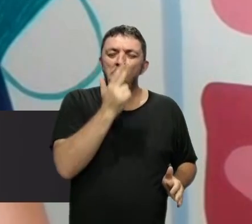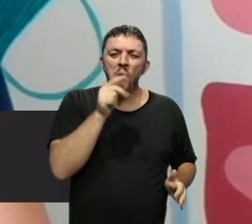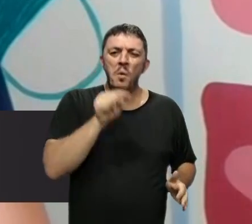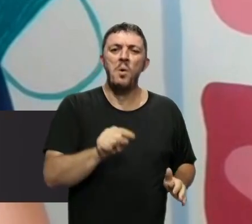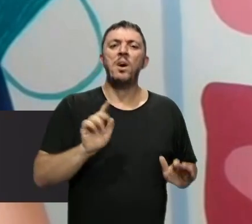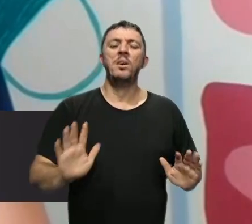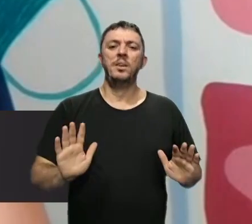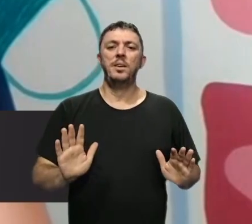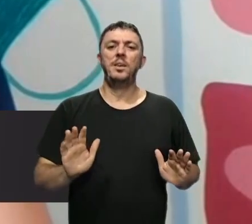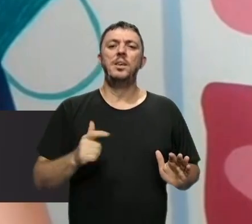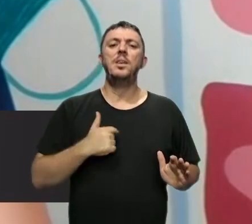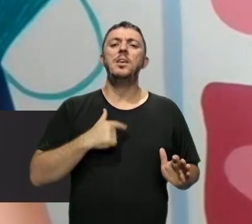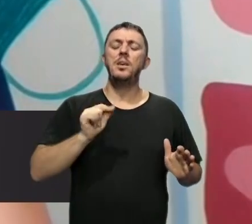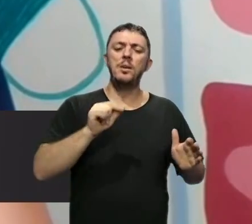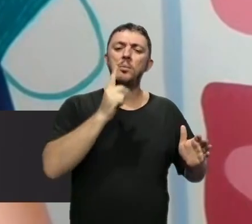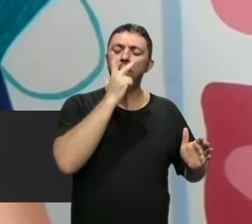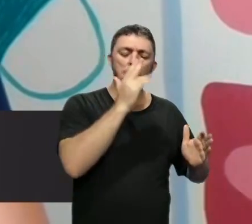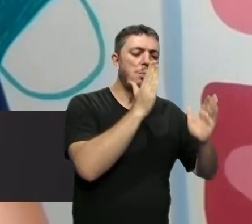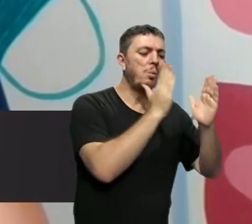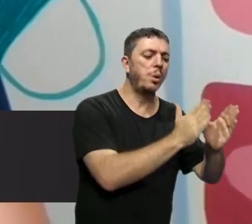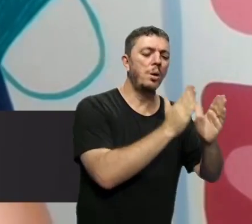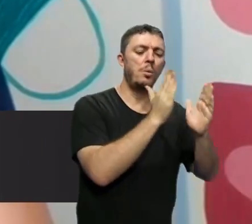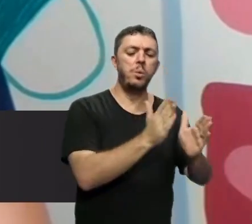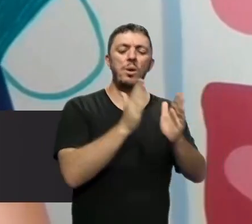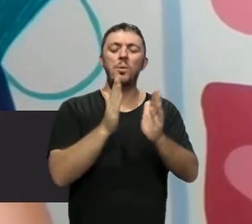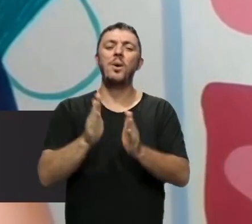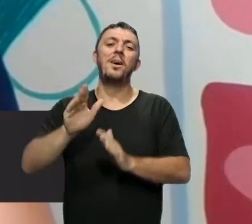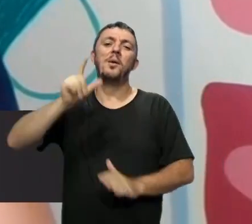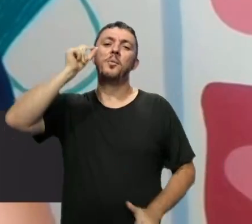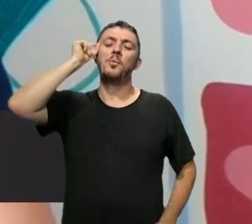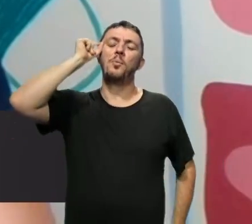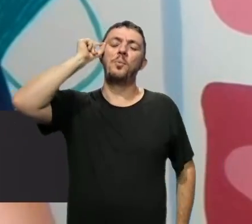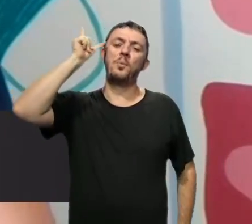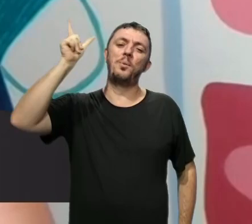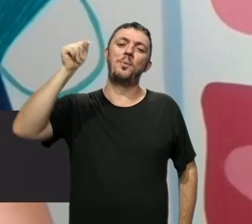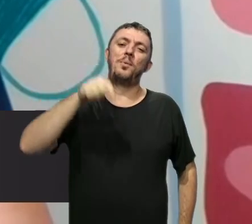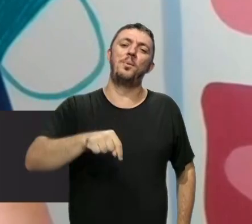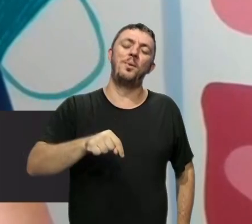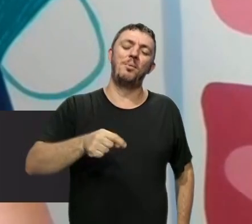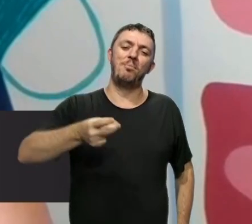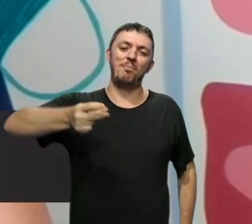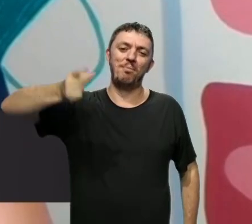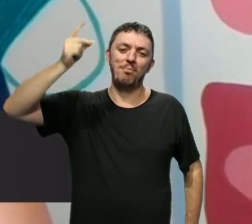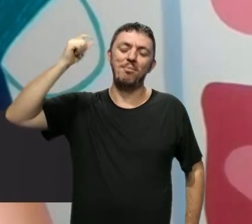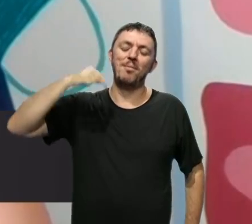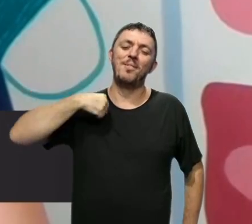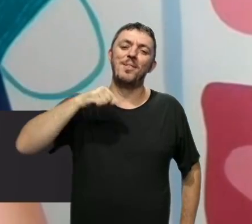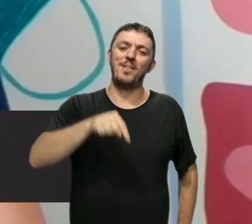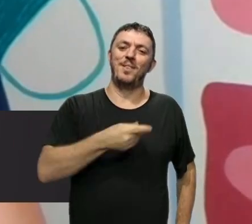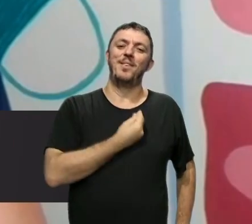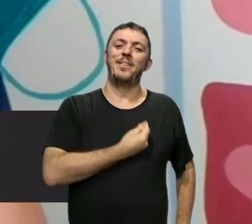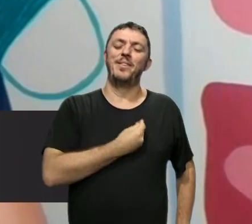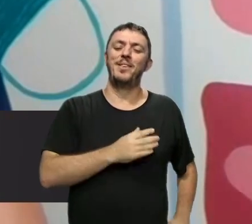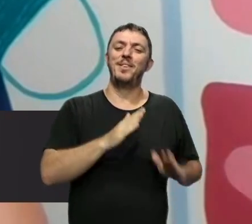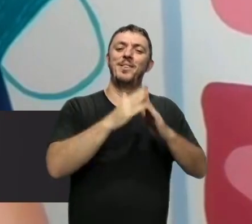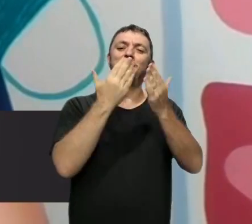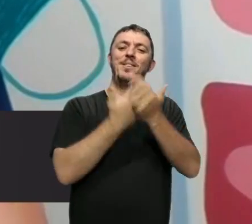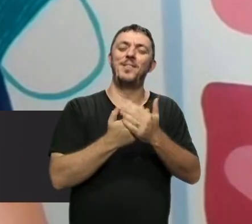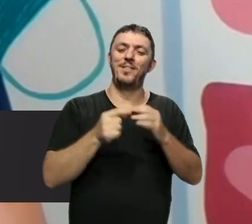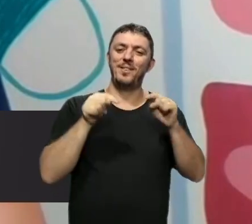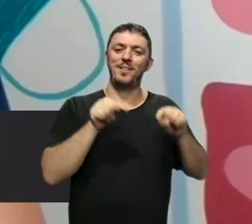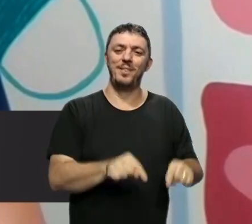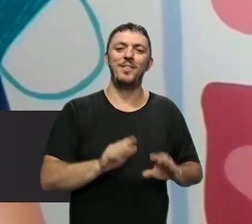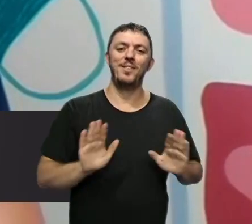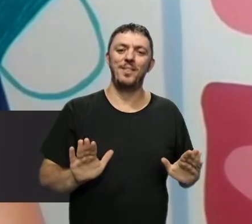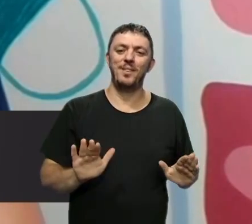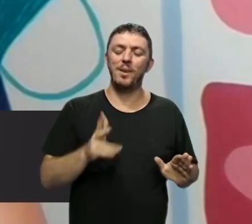é um ciclo, né, cultural. A gente viveu a escola assim, então a gente se vê no papel de fazer